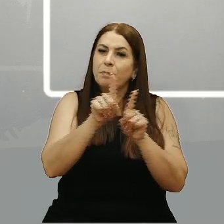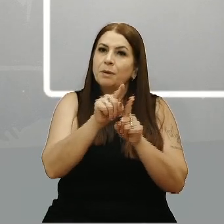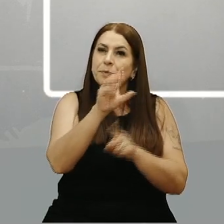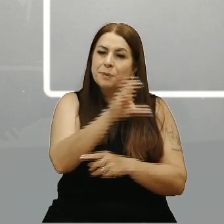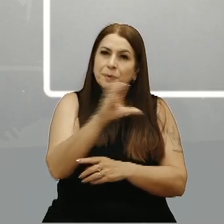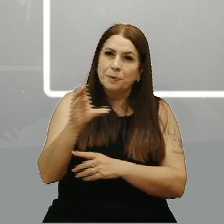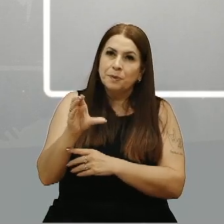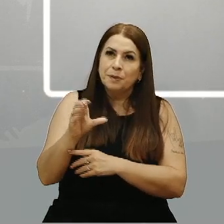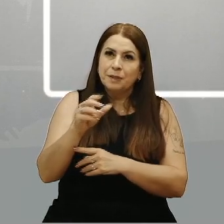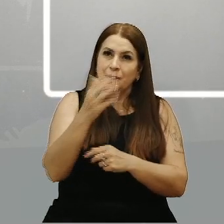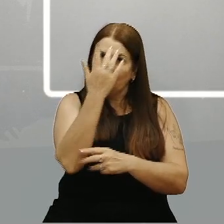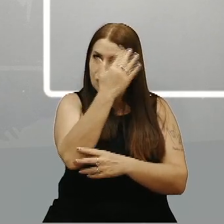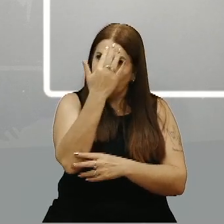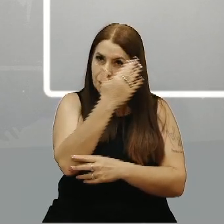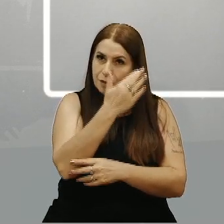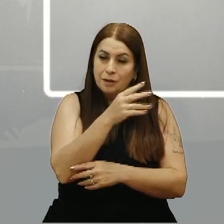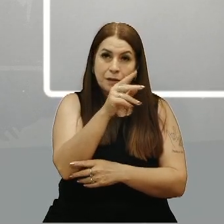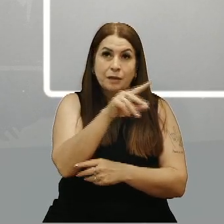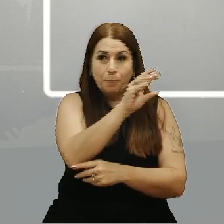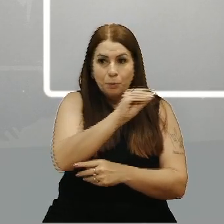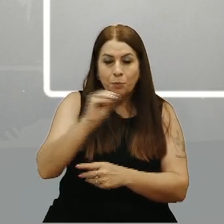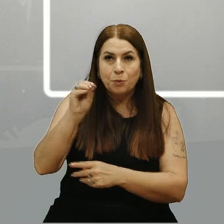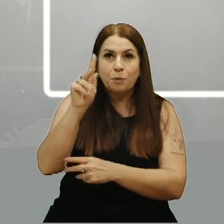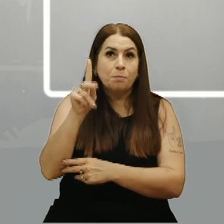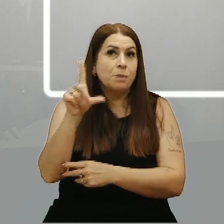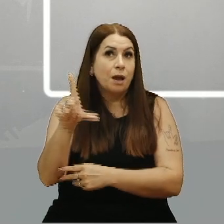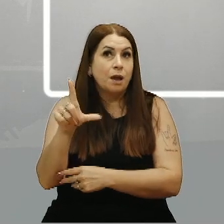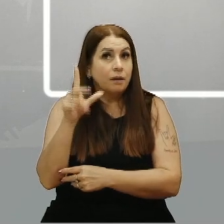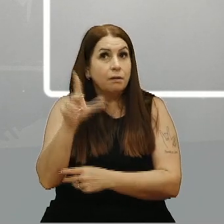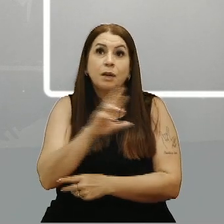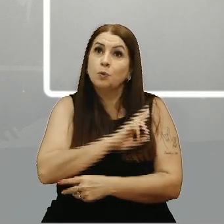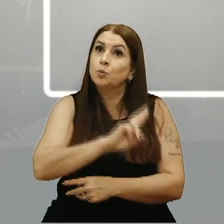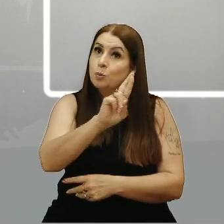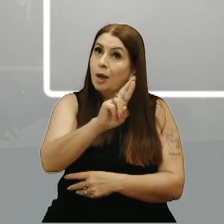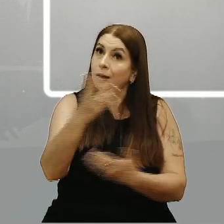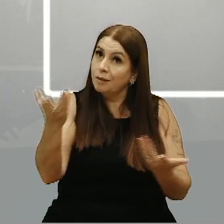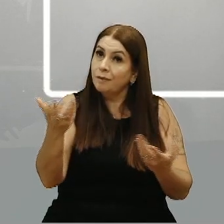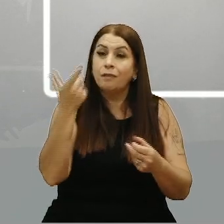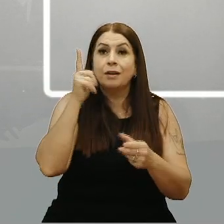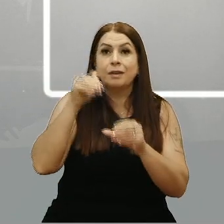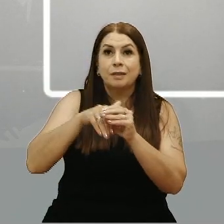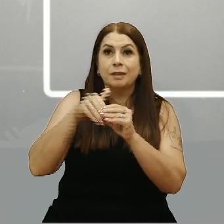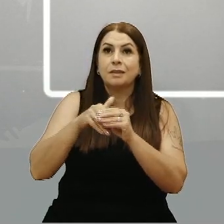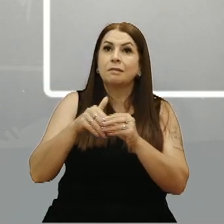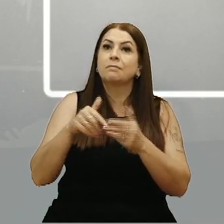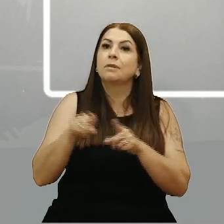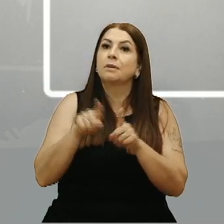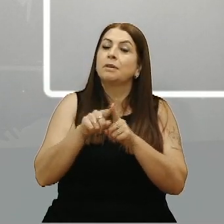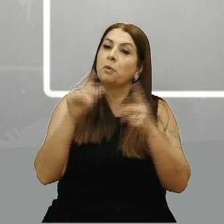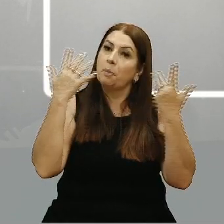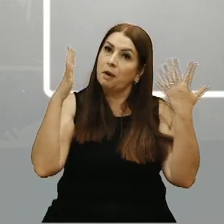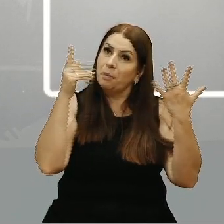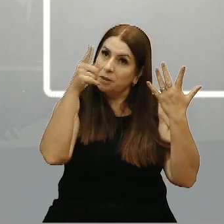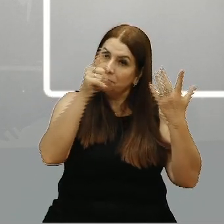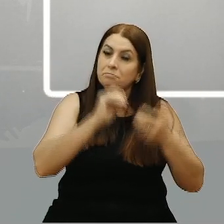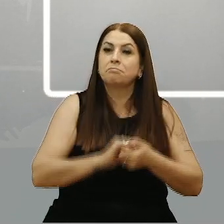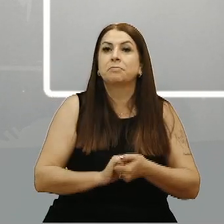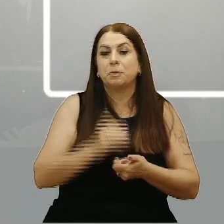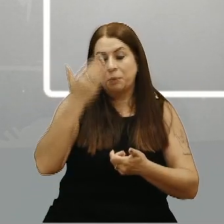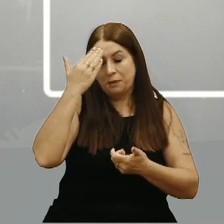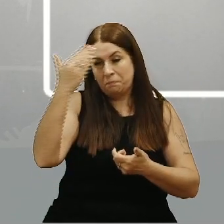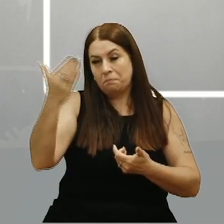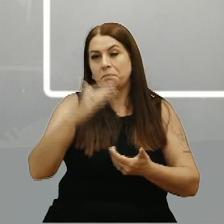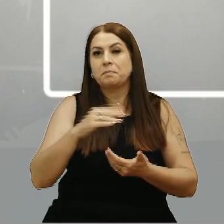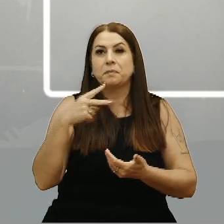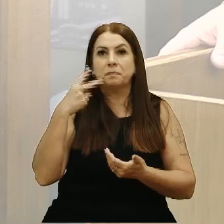no governo Adiló e depois foi para o PL, né? Tá aí o resultado, a senhora foi eleita e eu quero aqui dar os parabéns para a senhora. Muito obrigado.